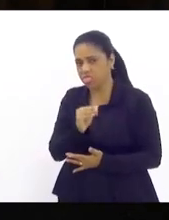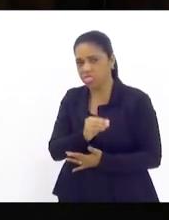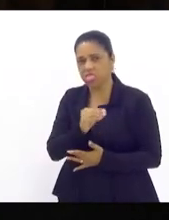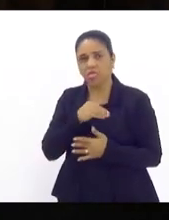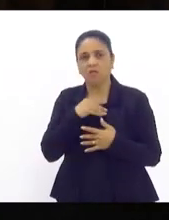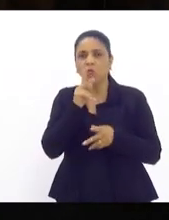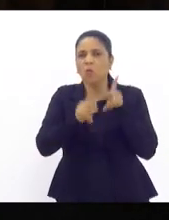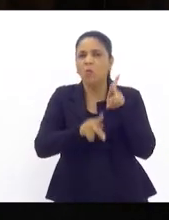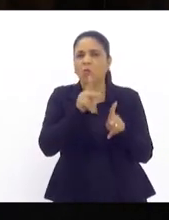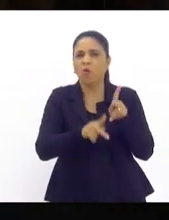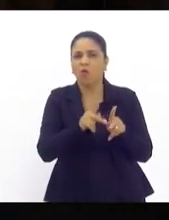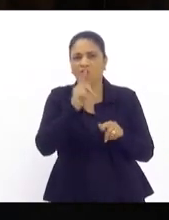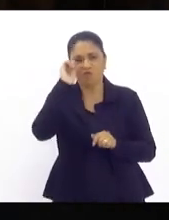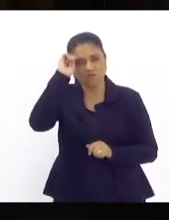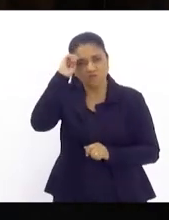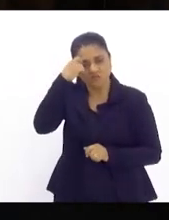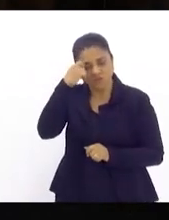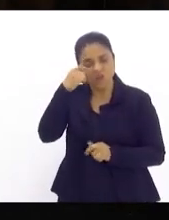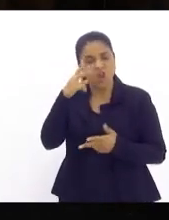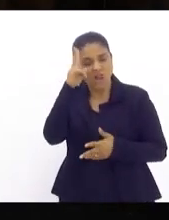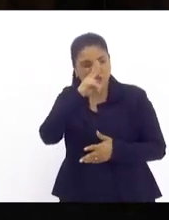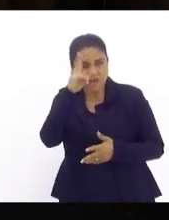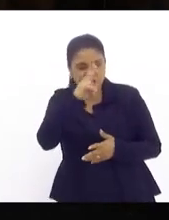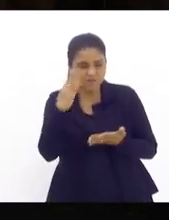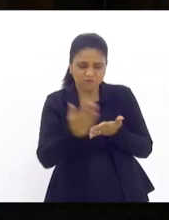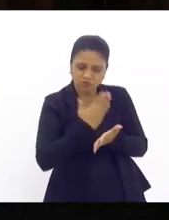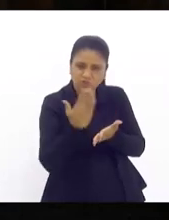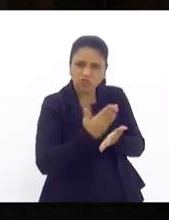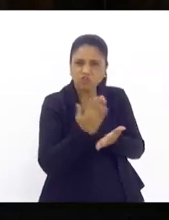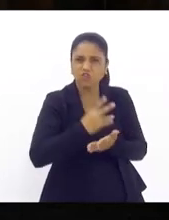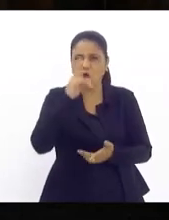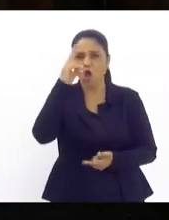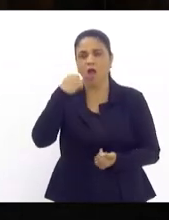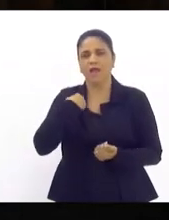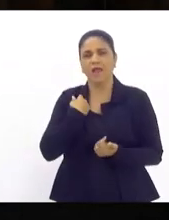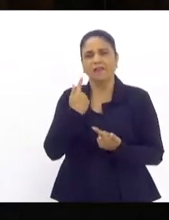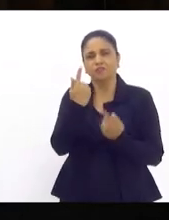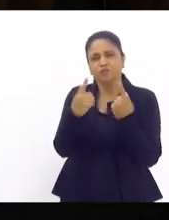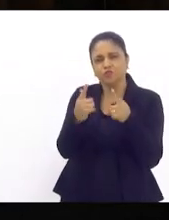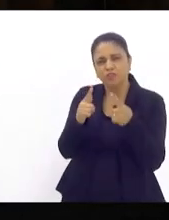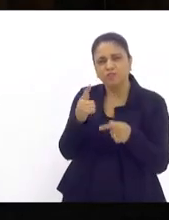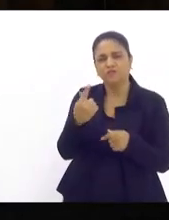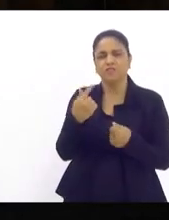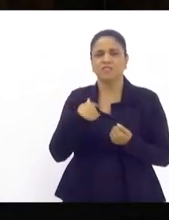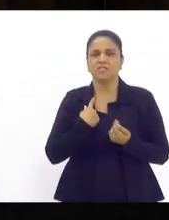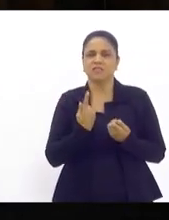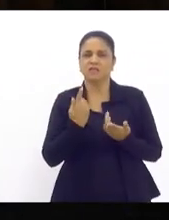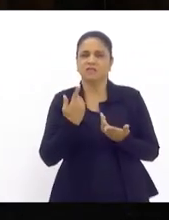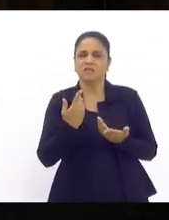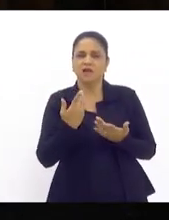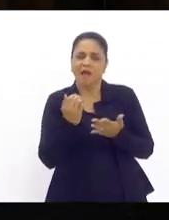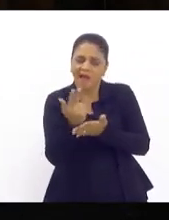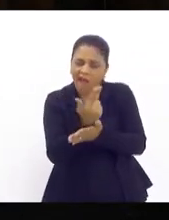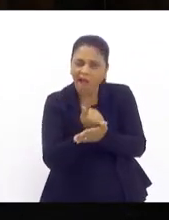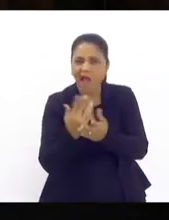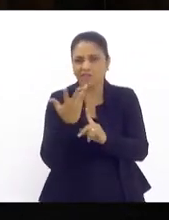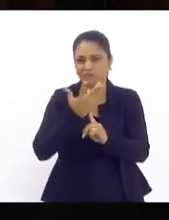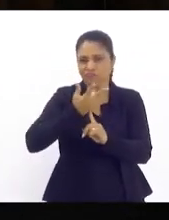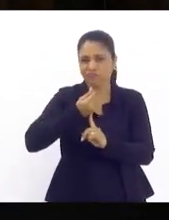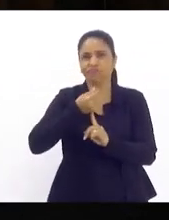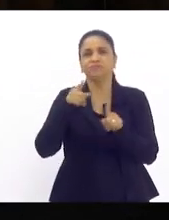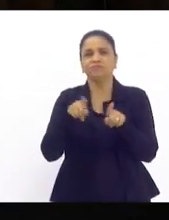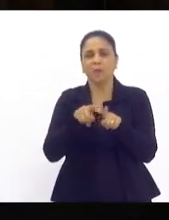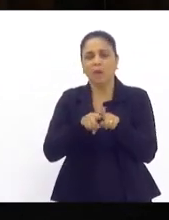negro nos livros de história, nos livros de geografia, nos materiais de arte e nos materiais de memória. É